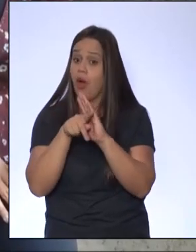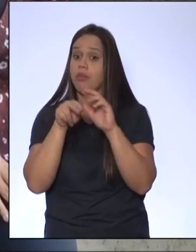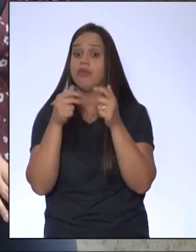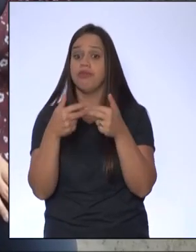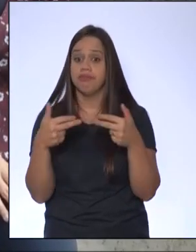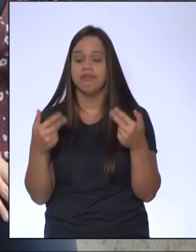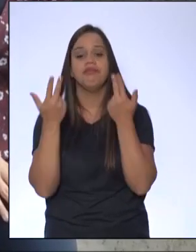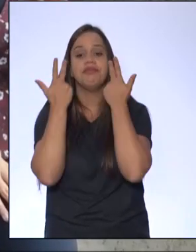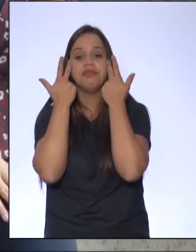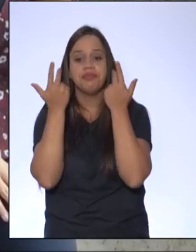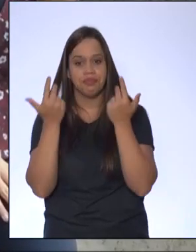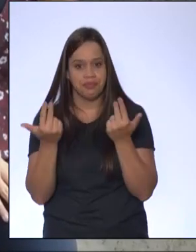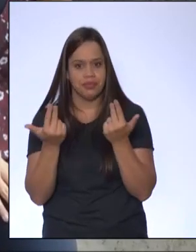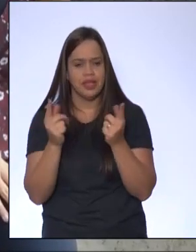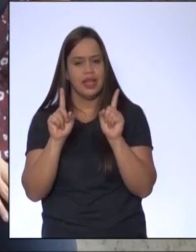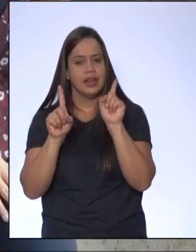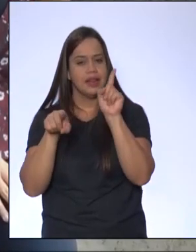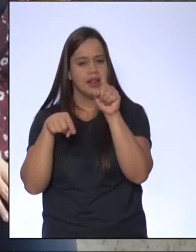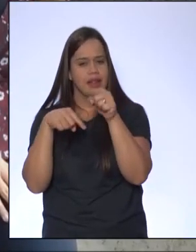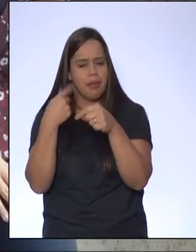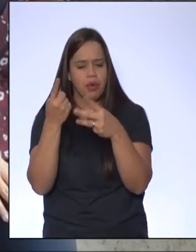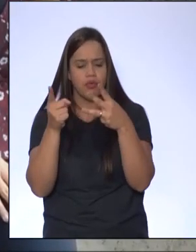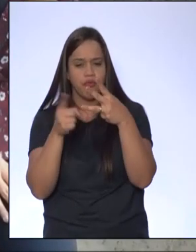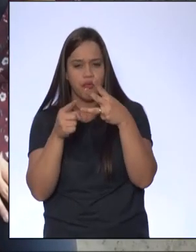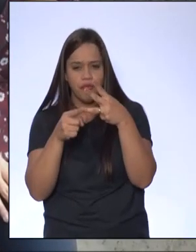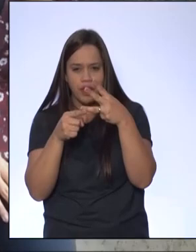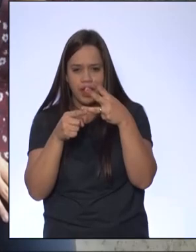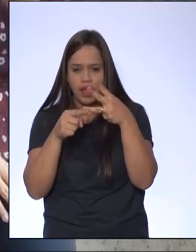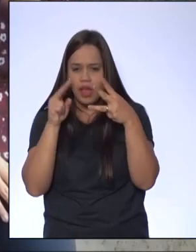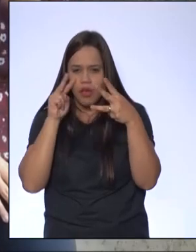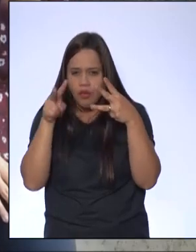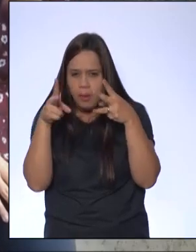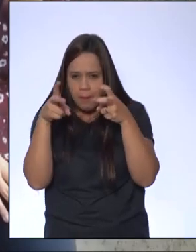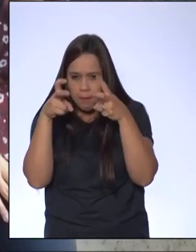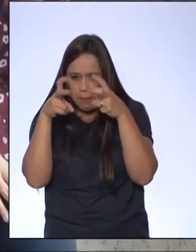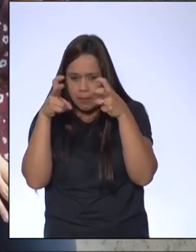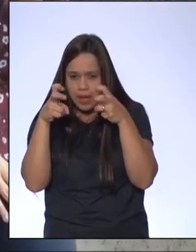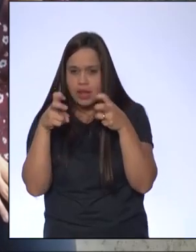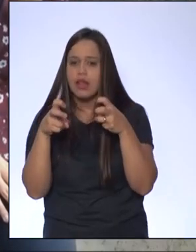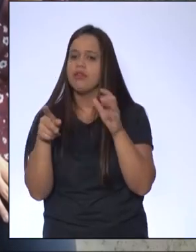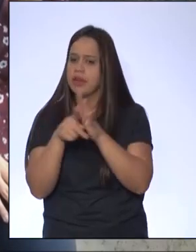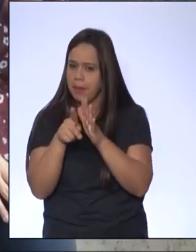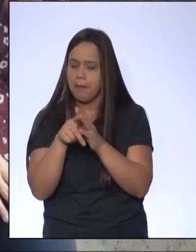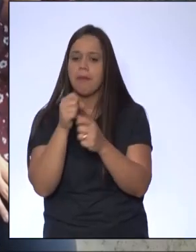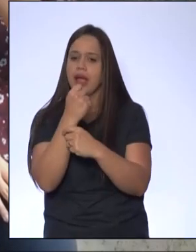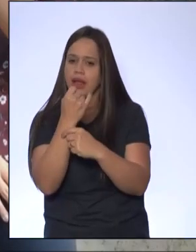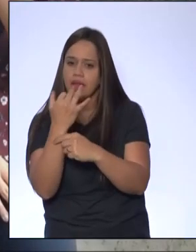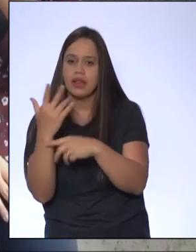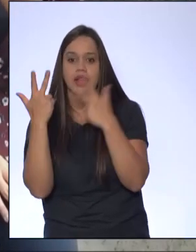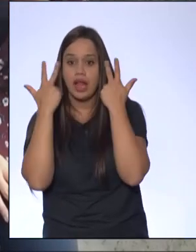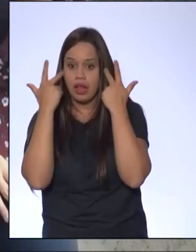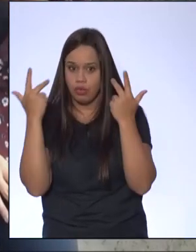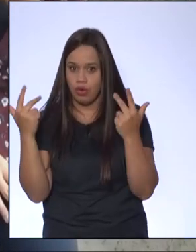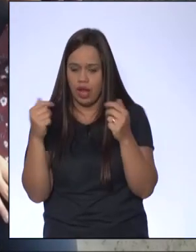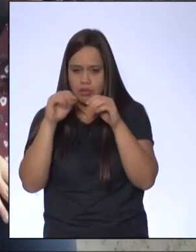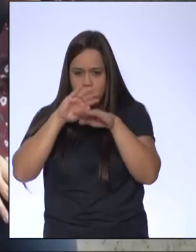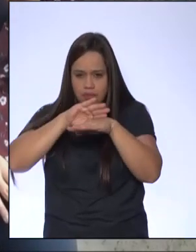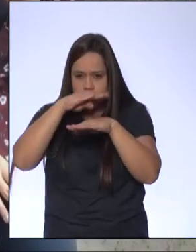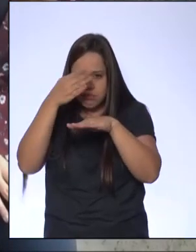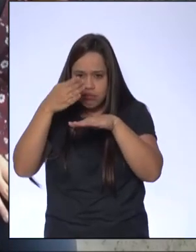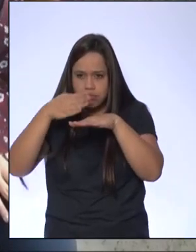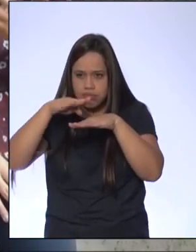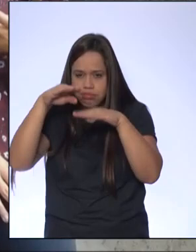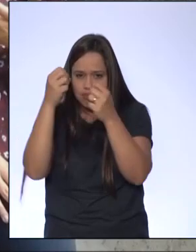naturais. Já quando eu olho no terceiro plano, eu consigo ainda ver elementos naturais, né? Consigo ver árvores